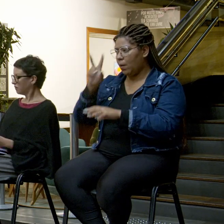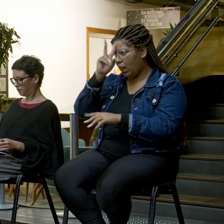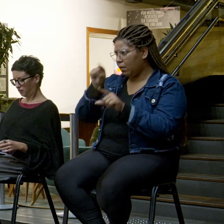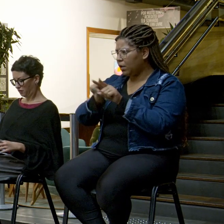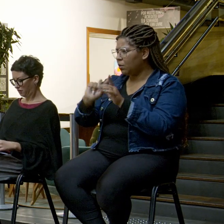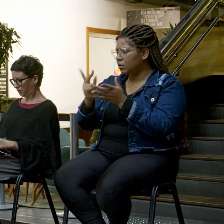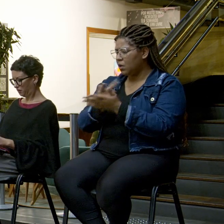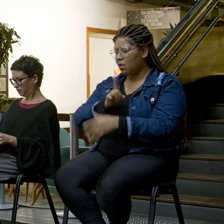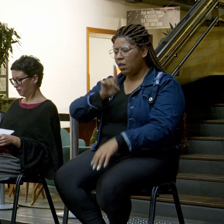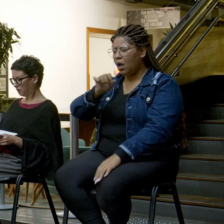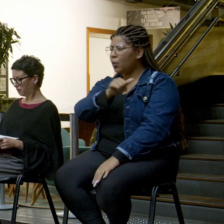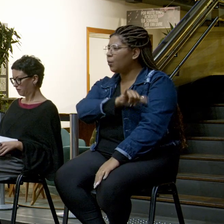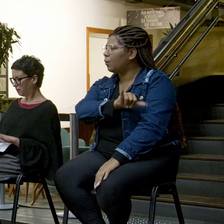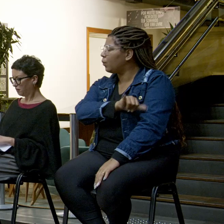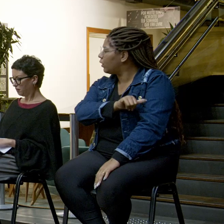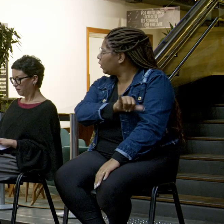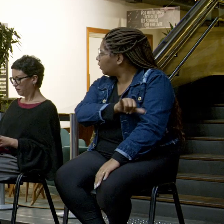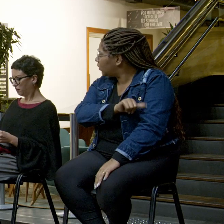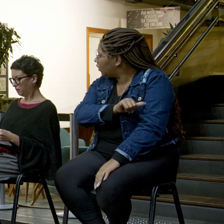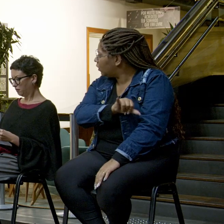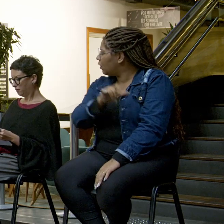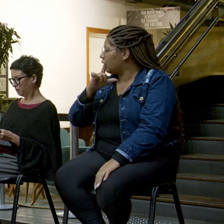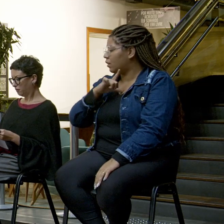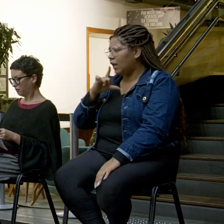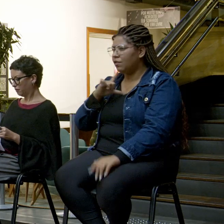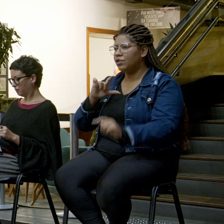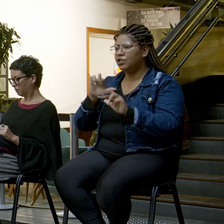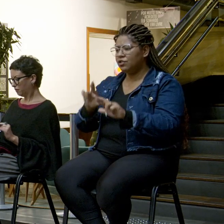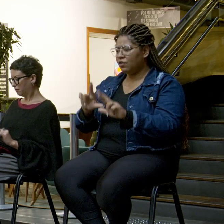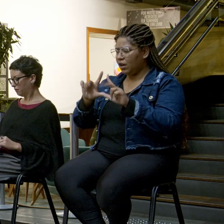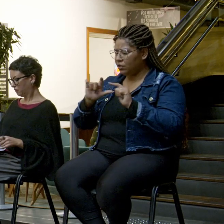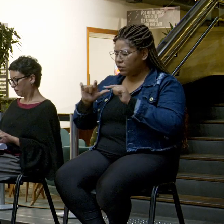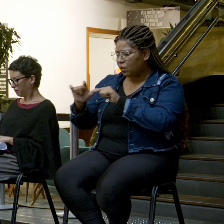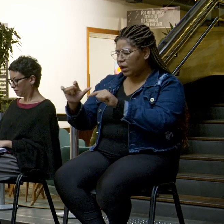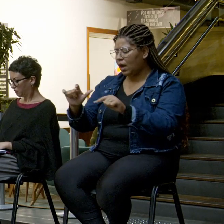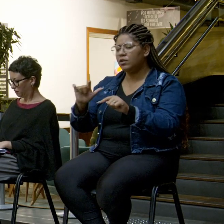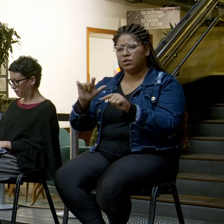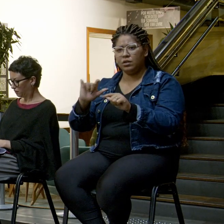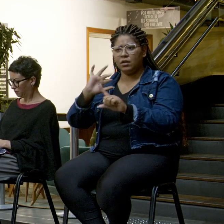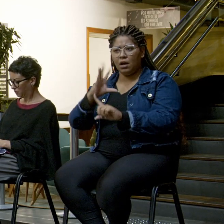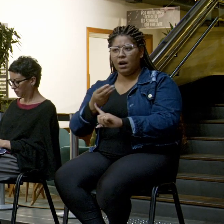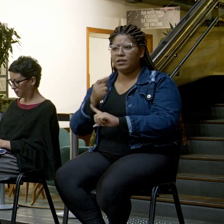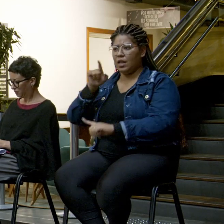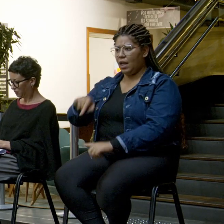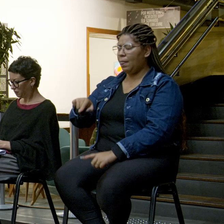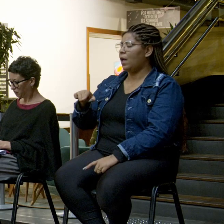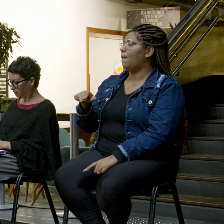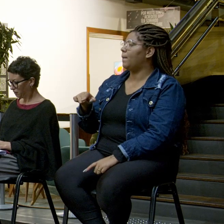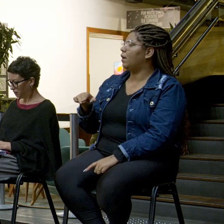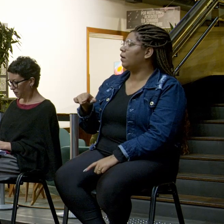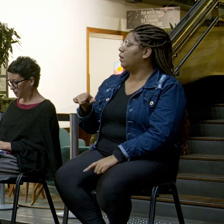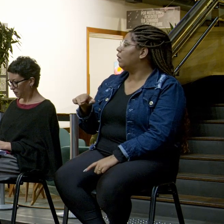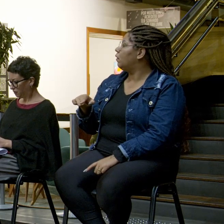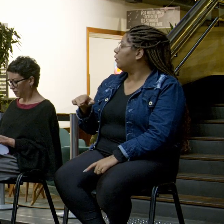menos, acho que a gente viu pouco grandes conjuntos de obra da Ana, então acho que essa é uma oportunidade